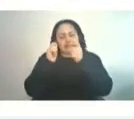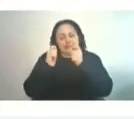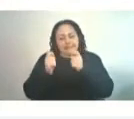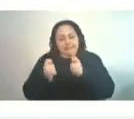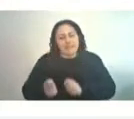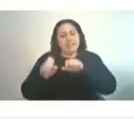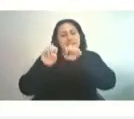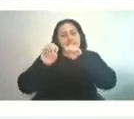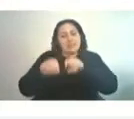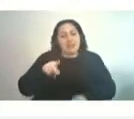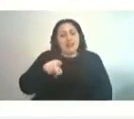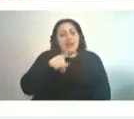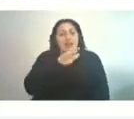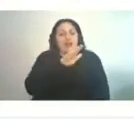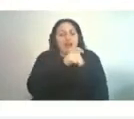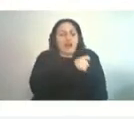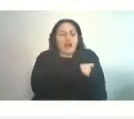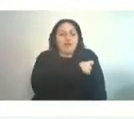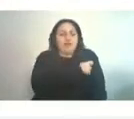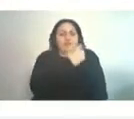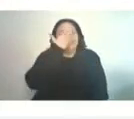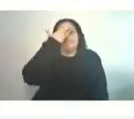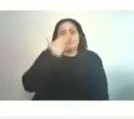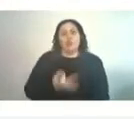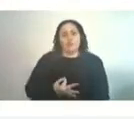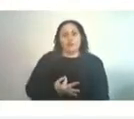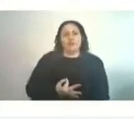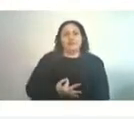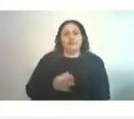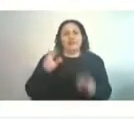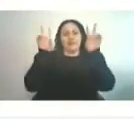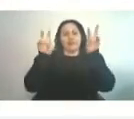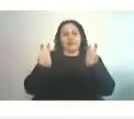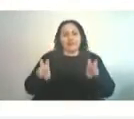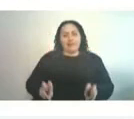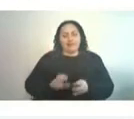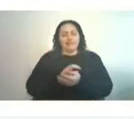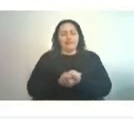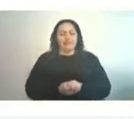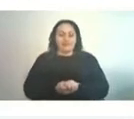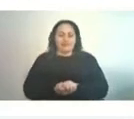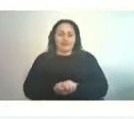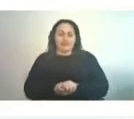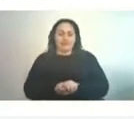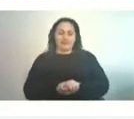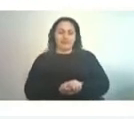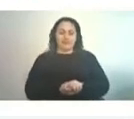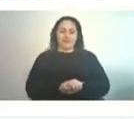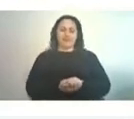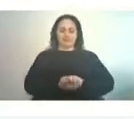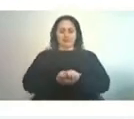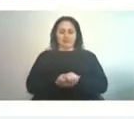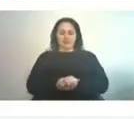ele possa compreender o que eu quero ensinar. Pode passar.